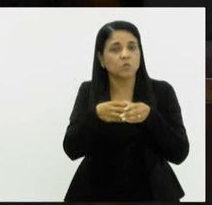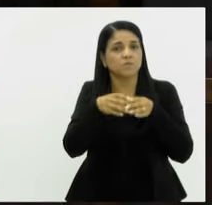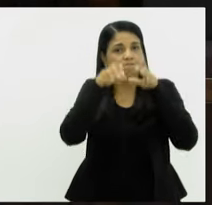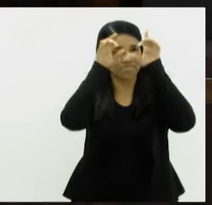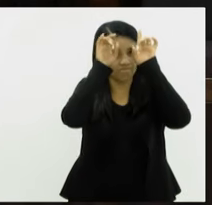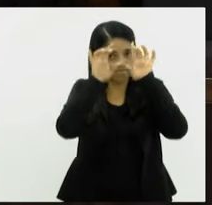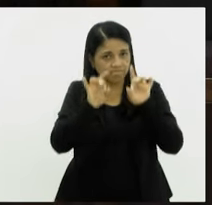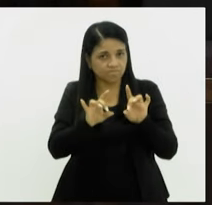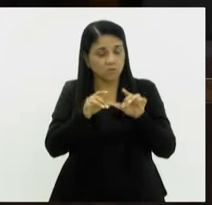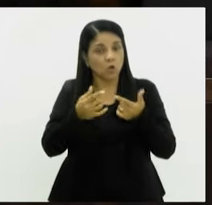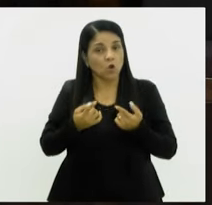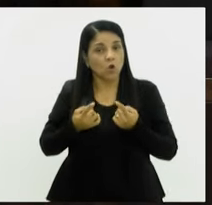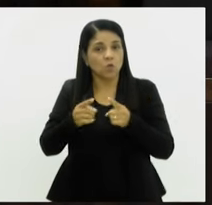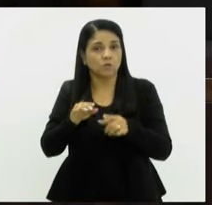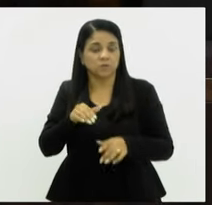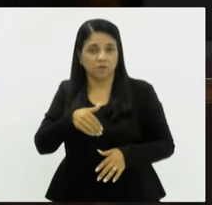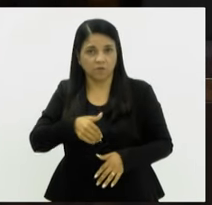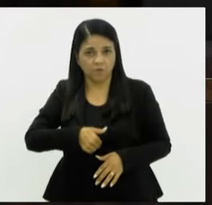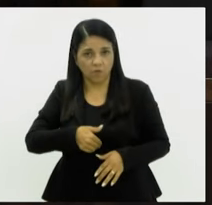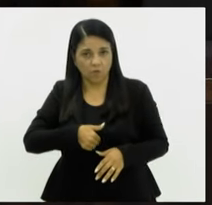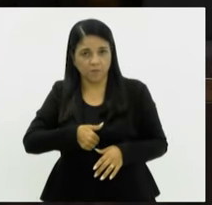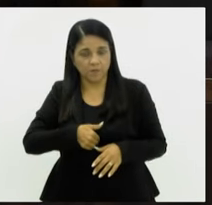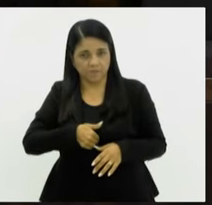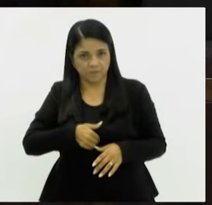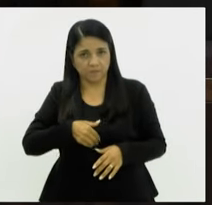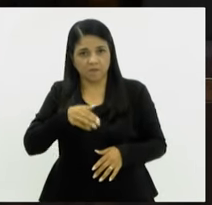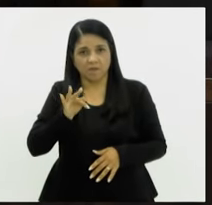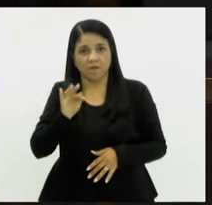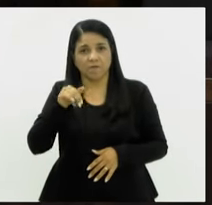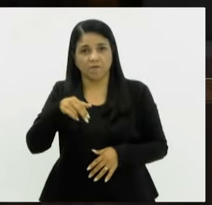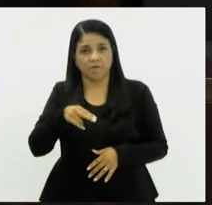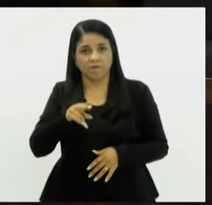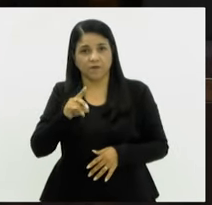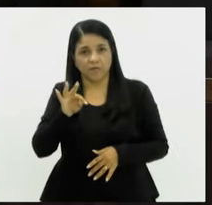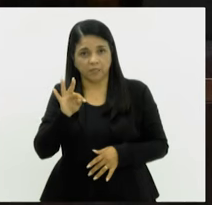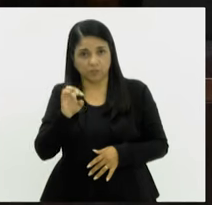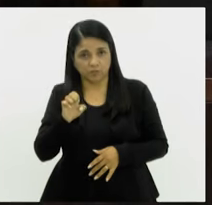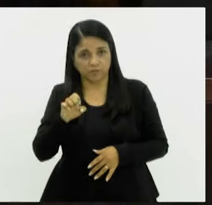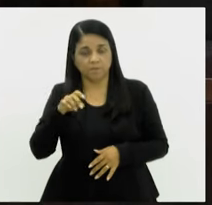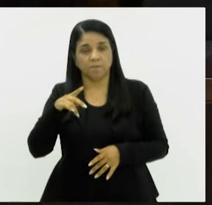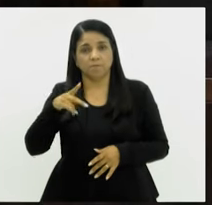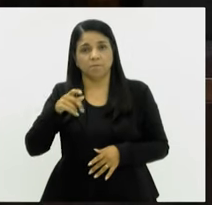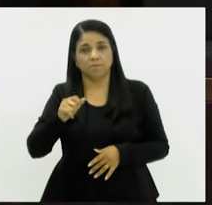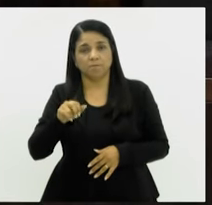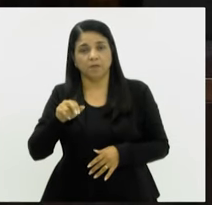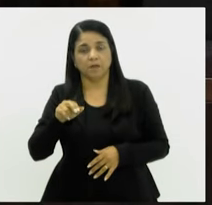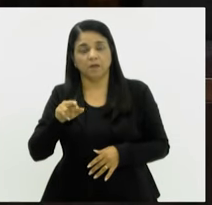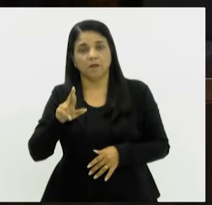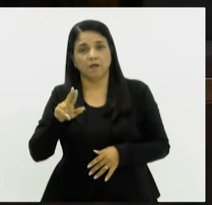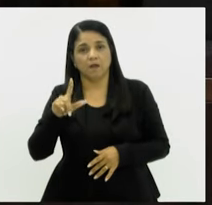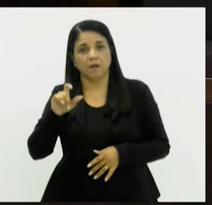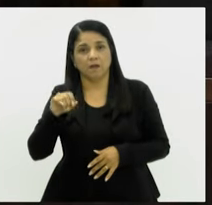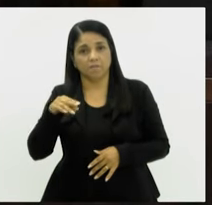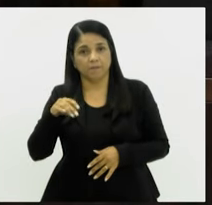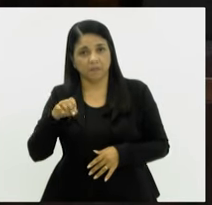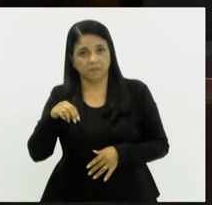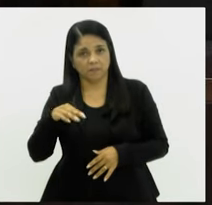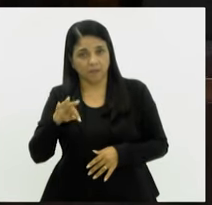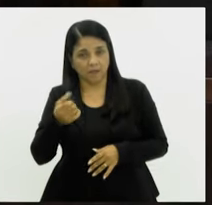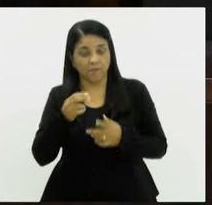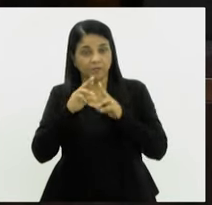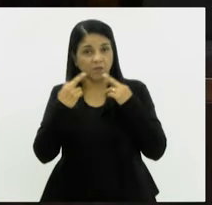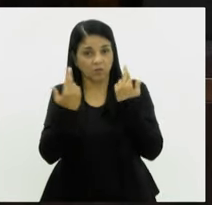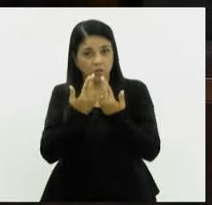de Combate à Fome, a Frente Parlamentar Especial de Combate à Fome. Inclusive, faremos uma reunião na próxima semana e